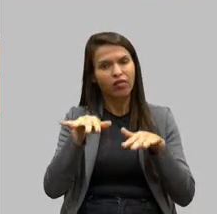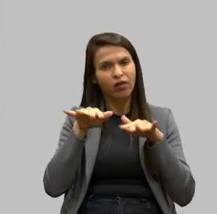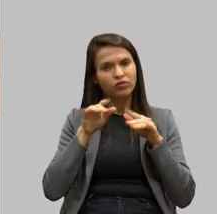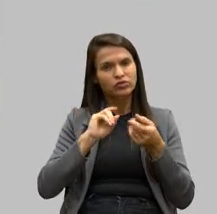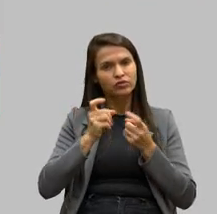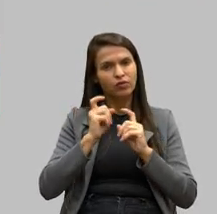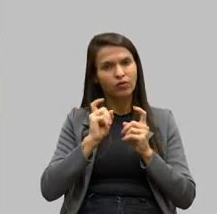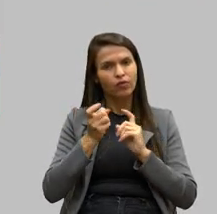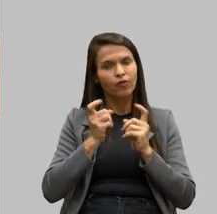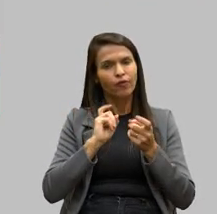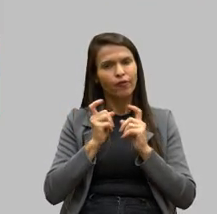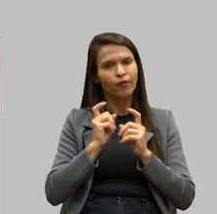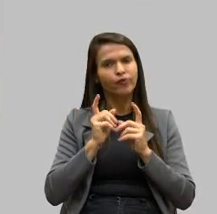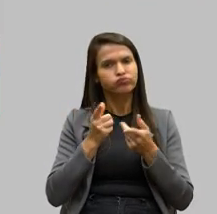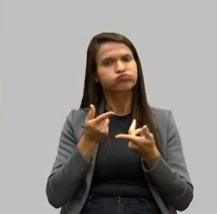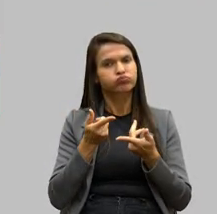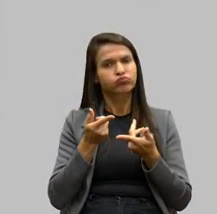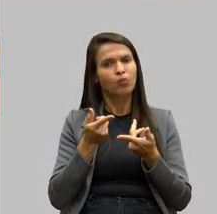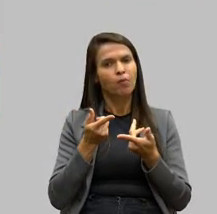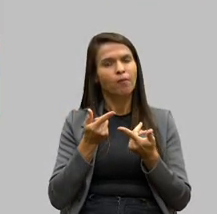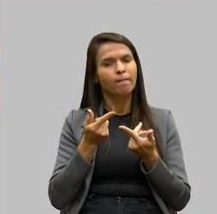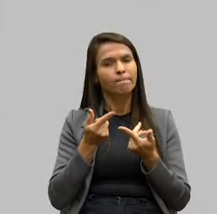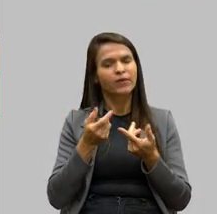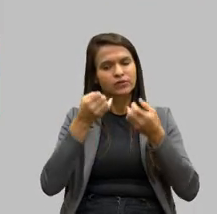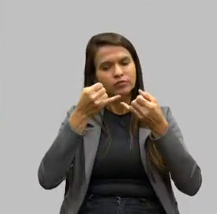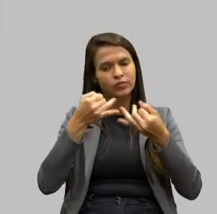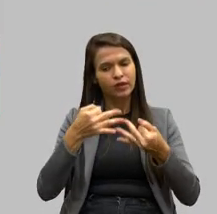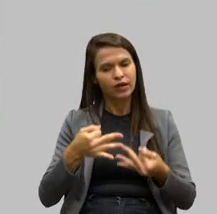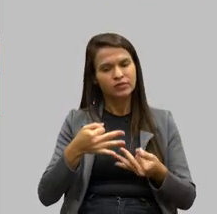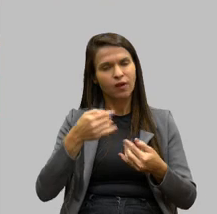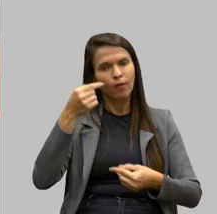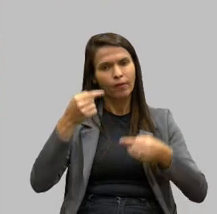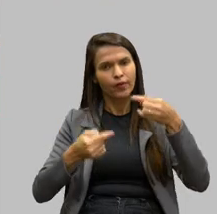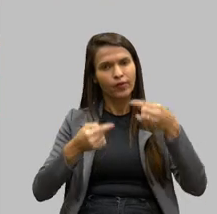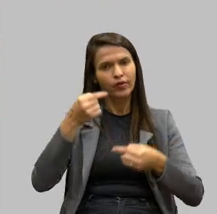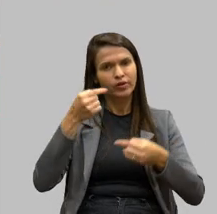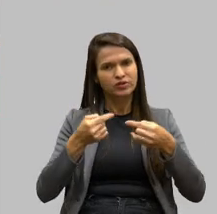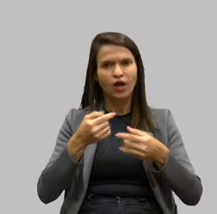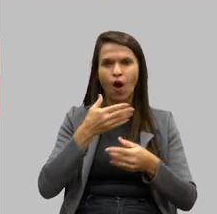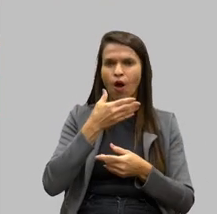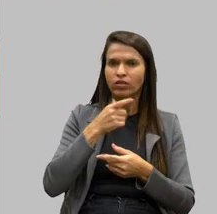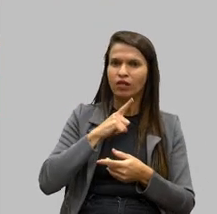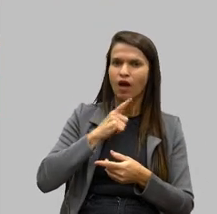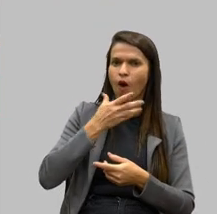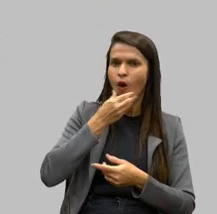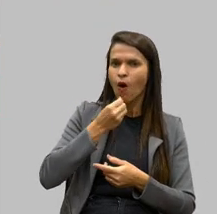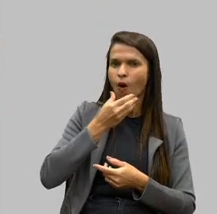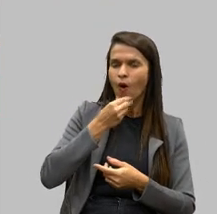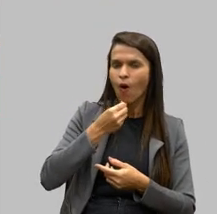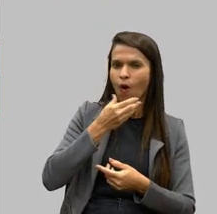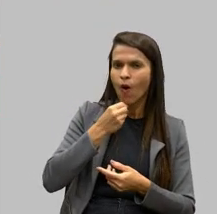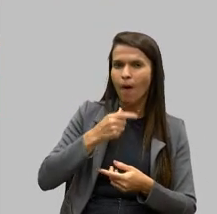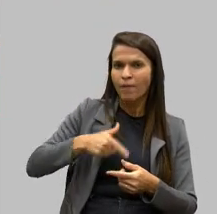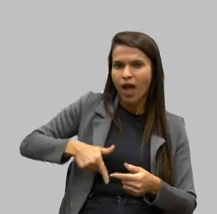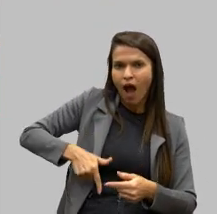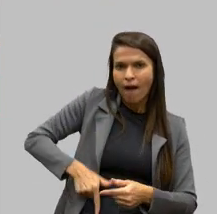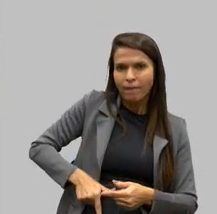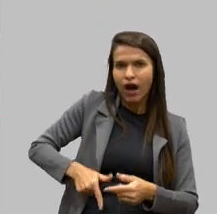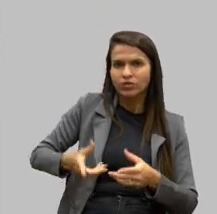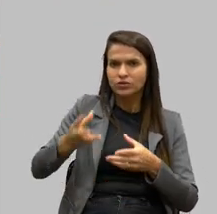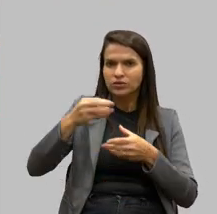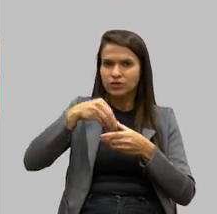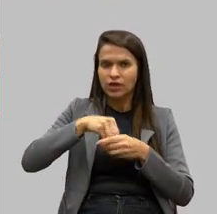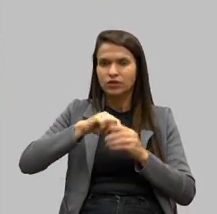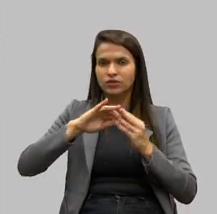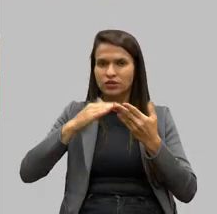posição política favorável a ter homens armados de segurança privada dentro da escola. Mas teve